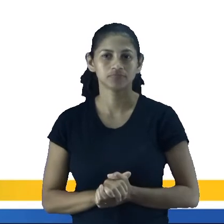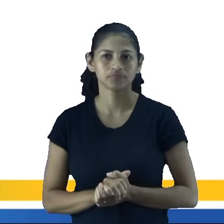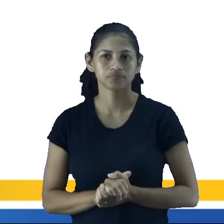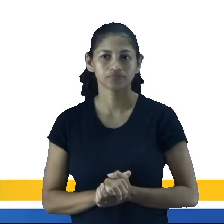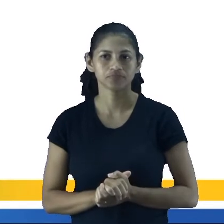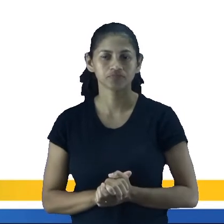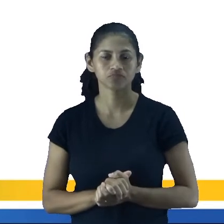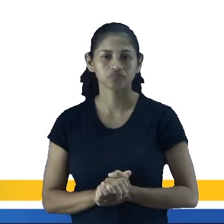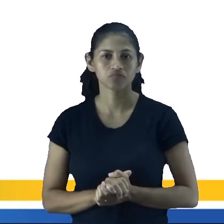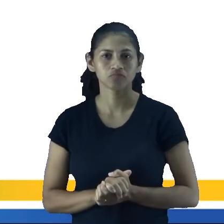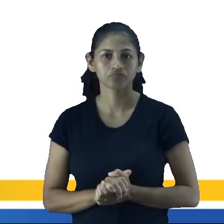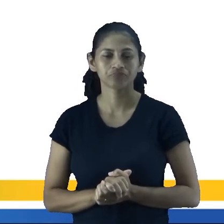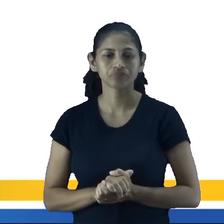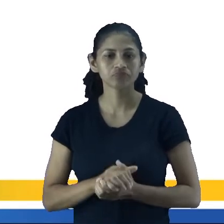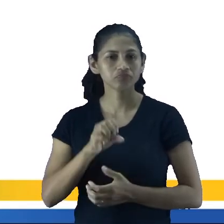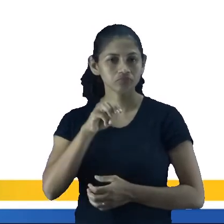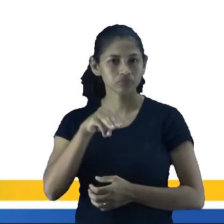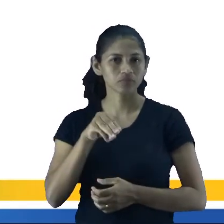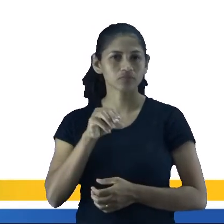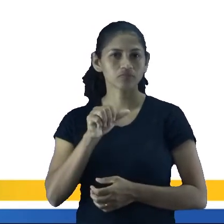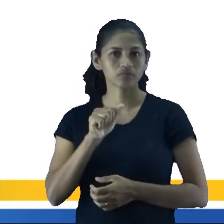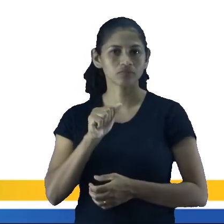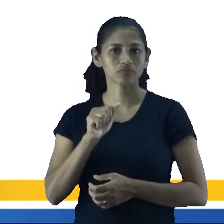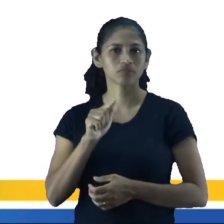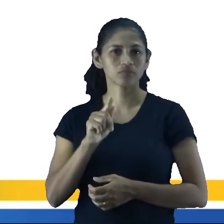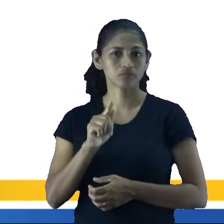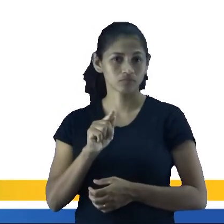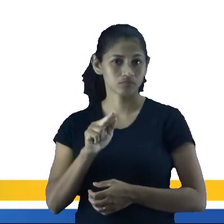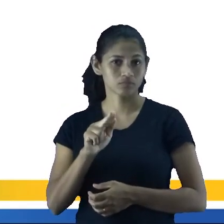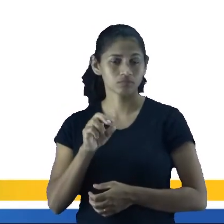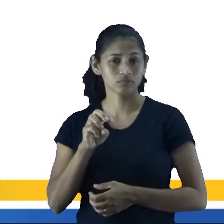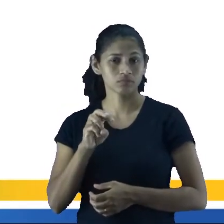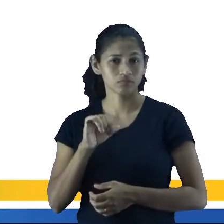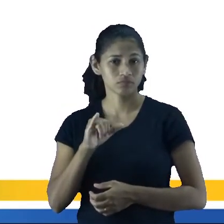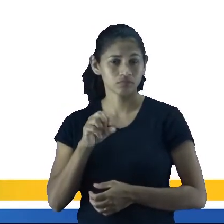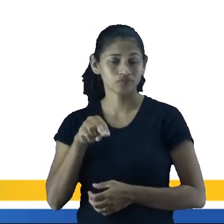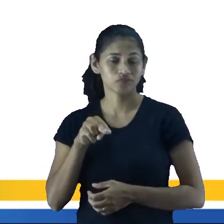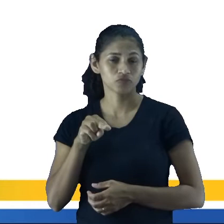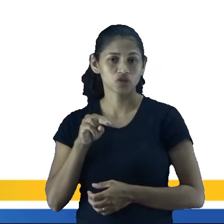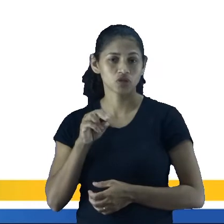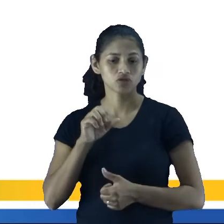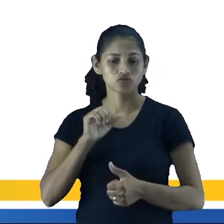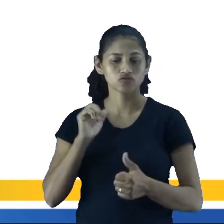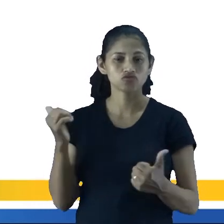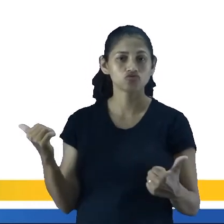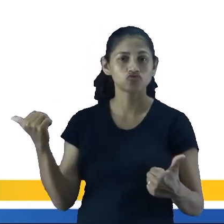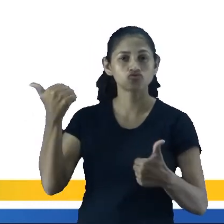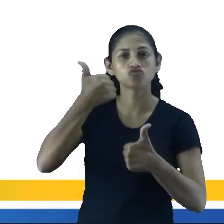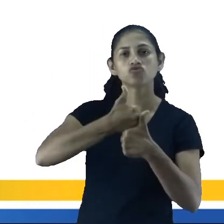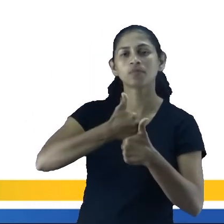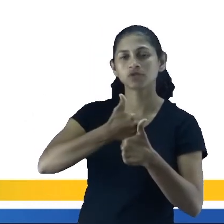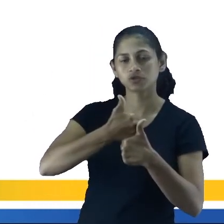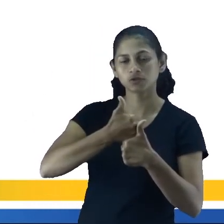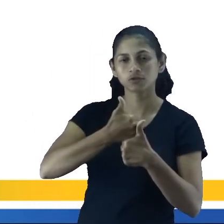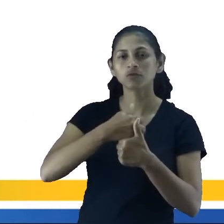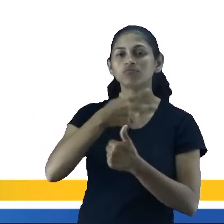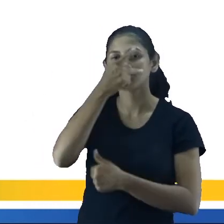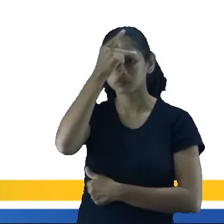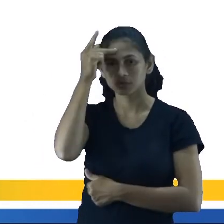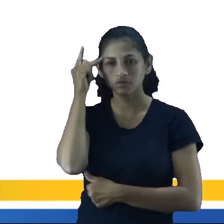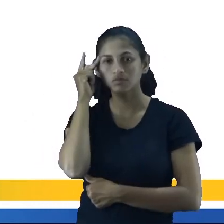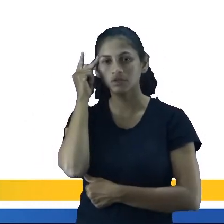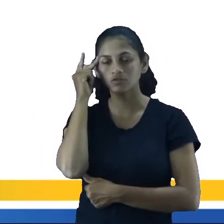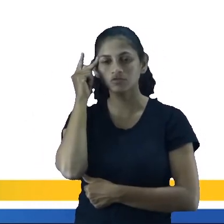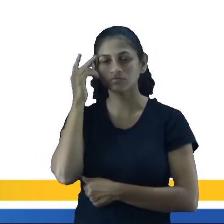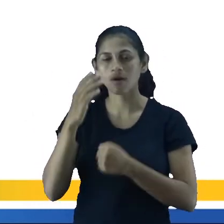a máquina foi substituindo a mão de obra humana, né? E as máquinas cada vez mais, né,